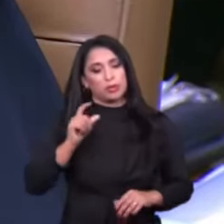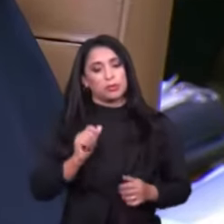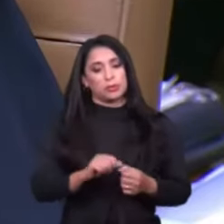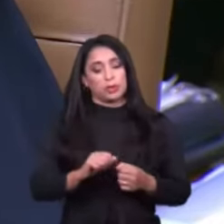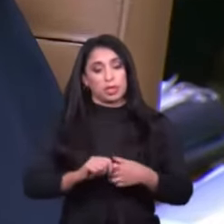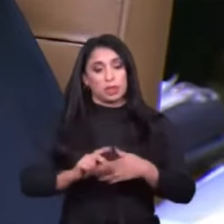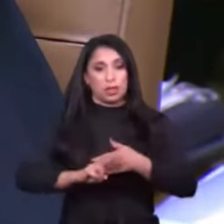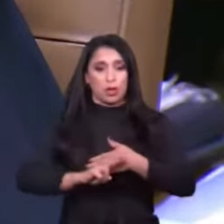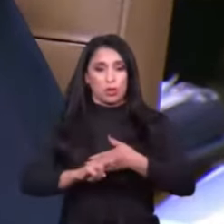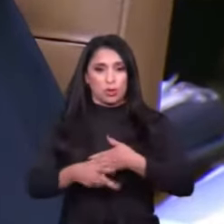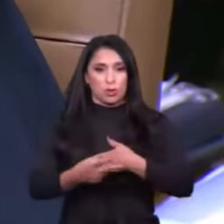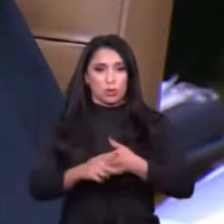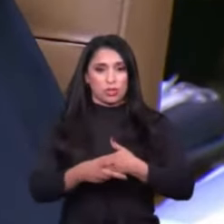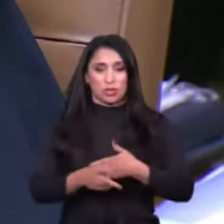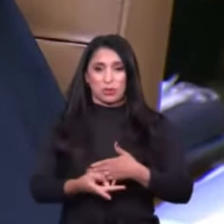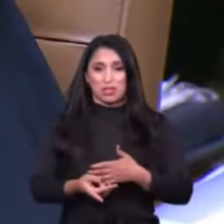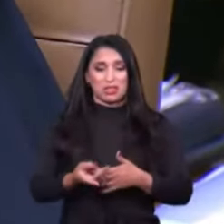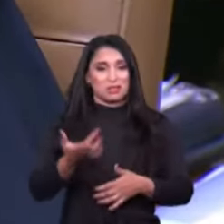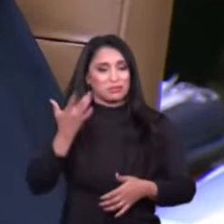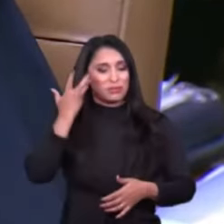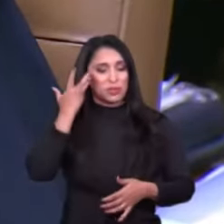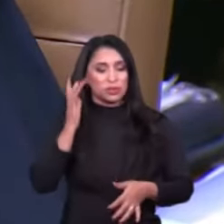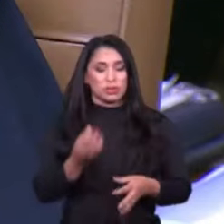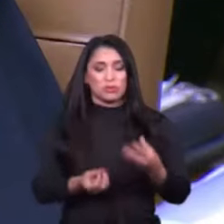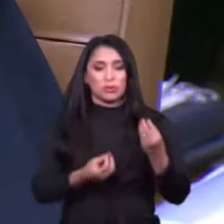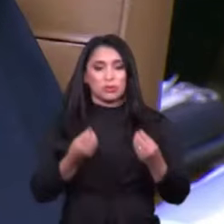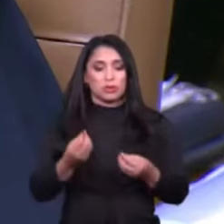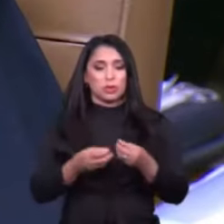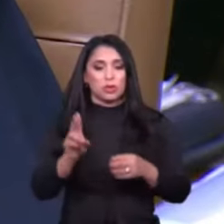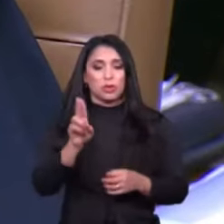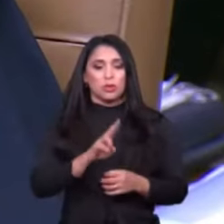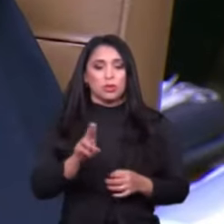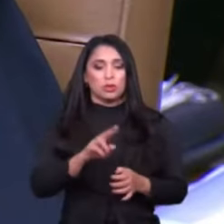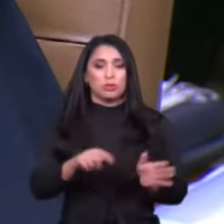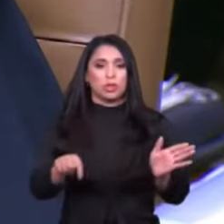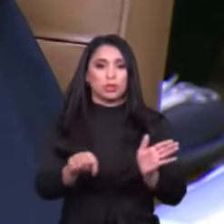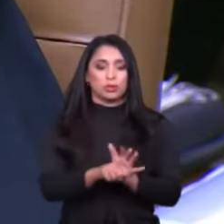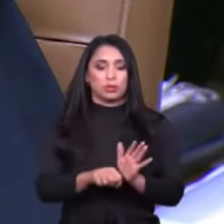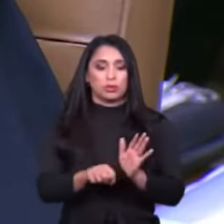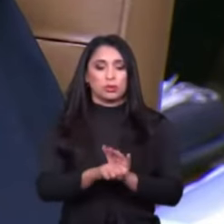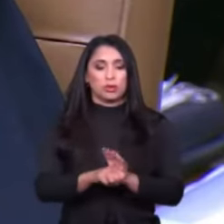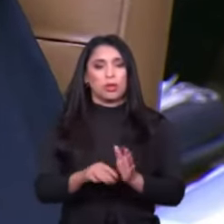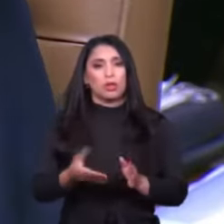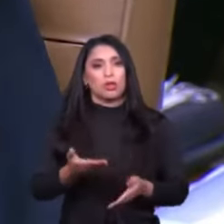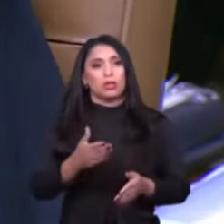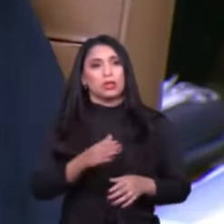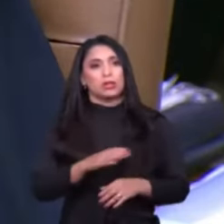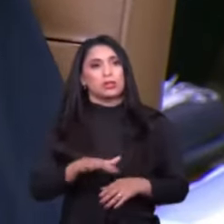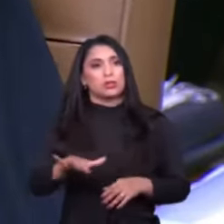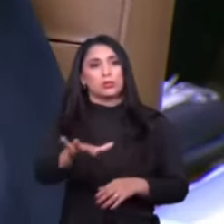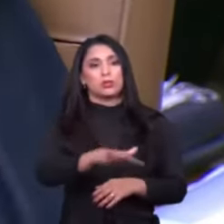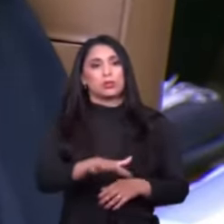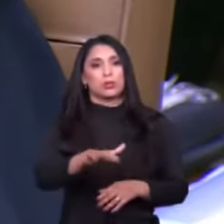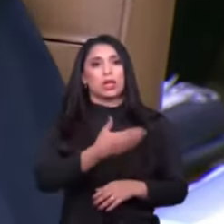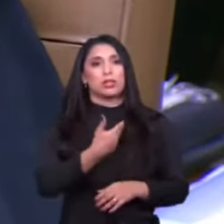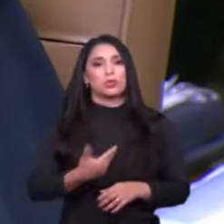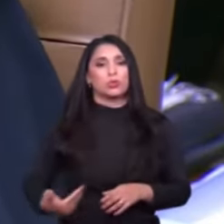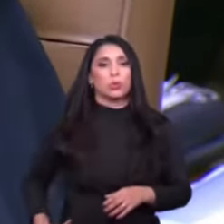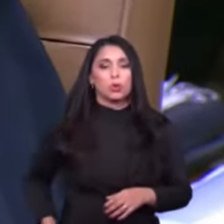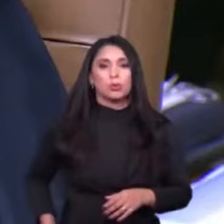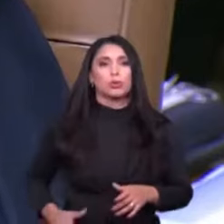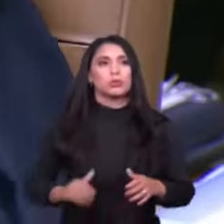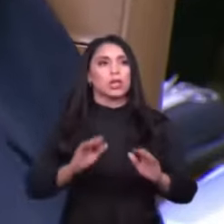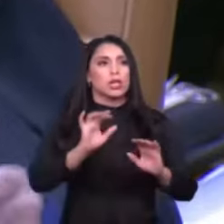consequências imprevisíveis sobre o consumo de substâncias entorpecentes em locais públicos, especialmente em escolas e outros